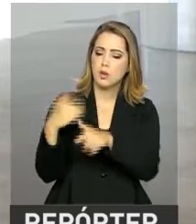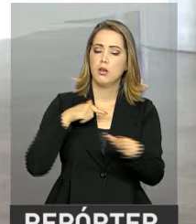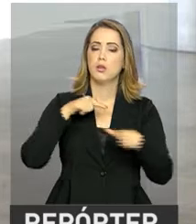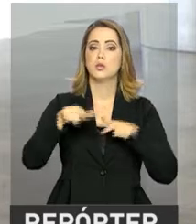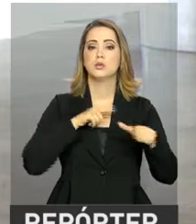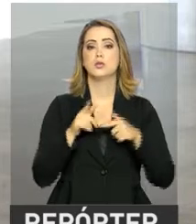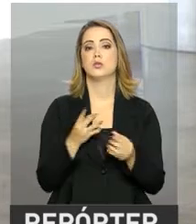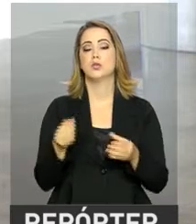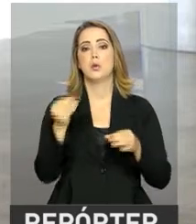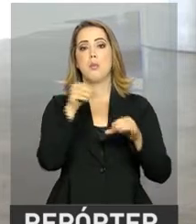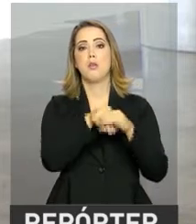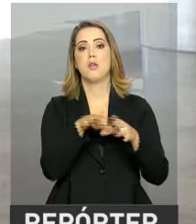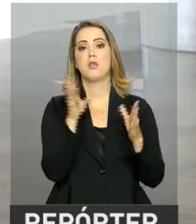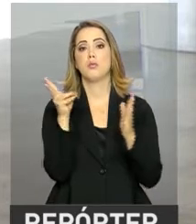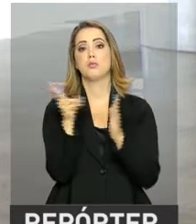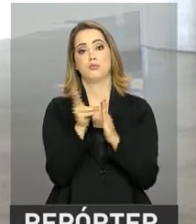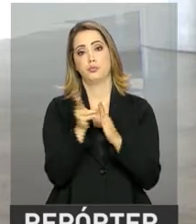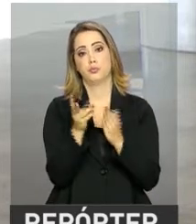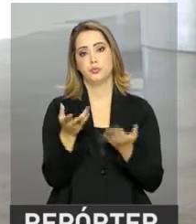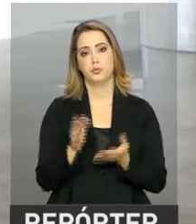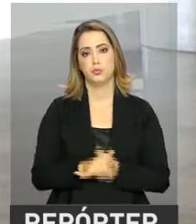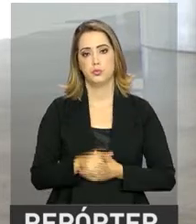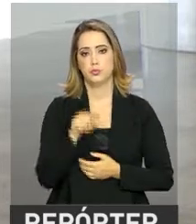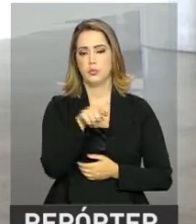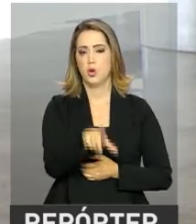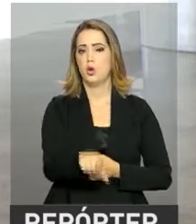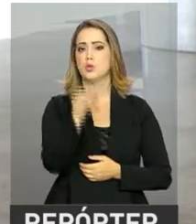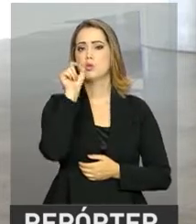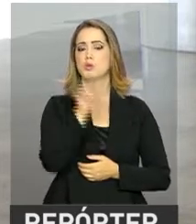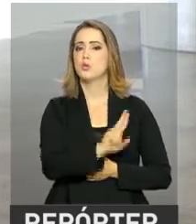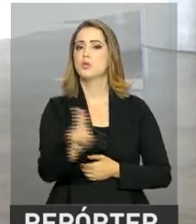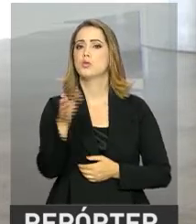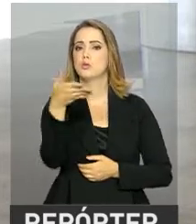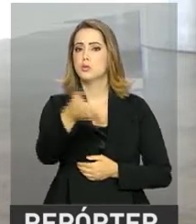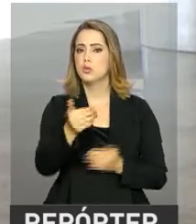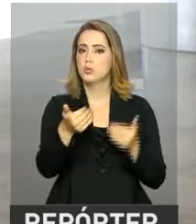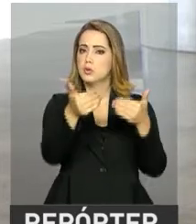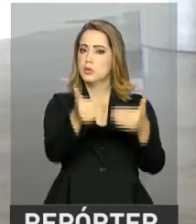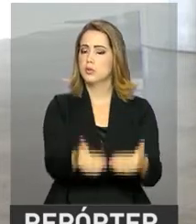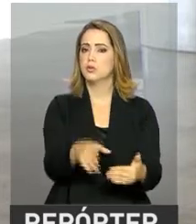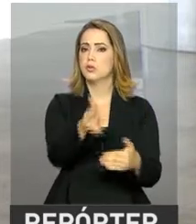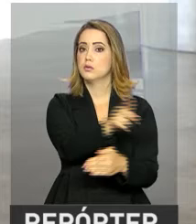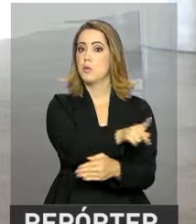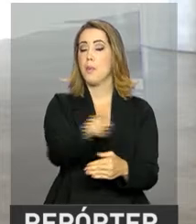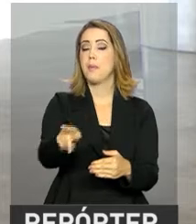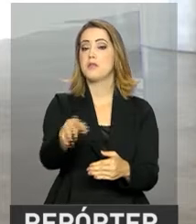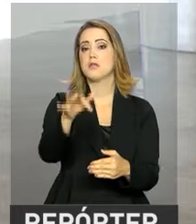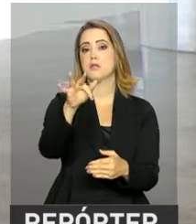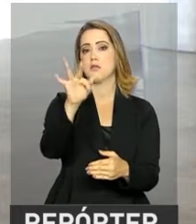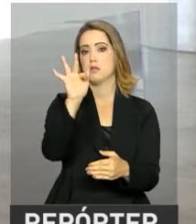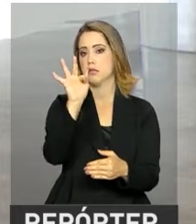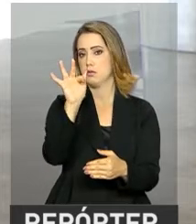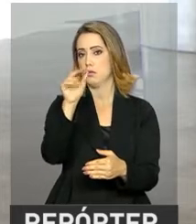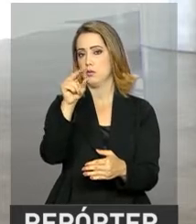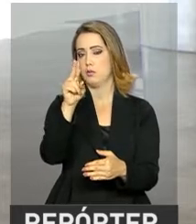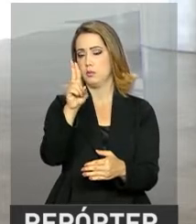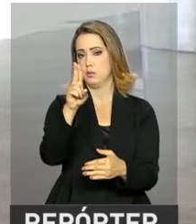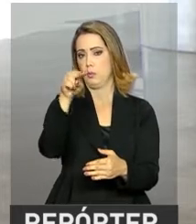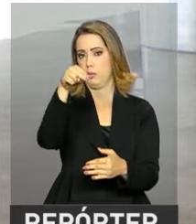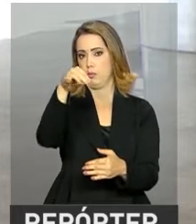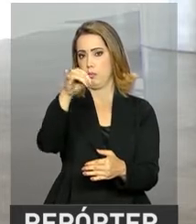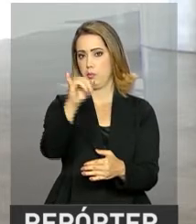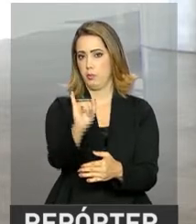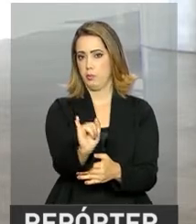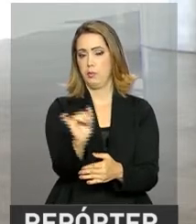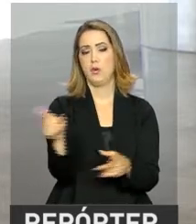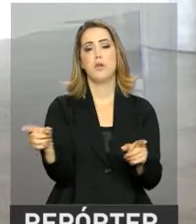Unidas para a Educação, Ciência e Cultura. A nomeação dele à frente da FUNAI foi publicada hoje no Diário Oficial da União, que também indicou